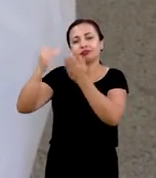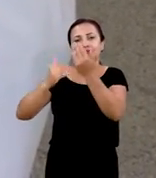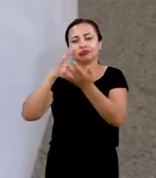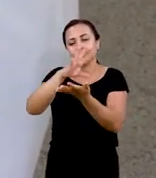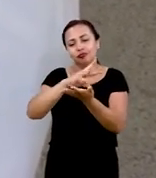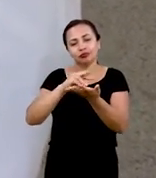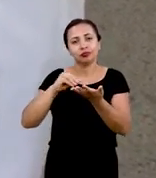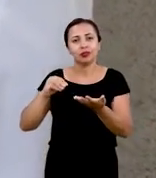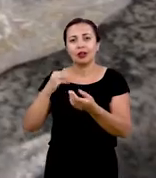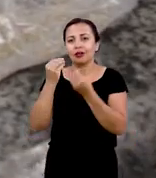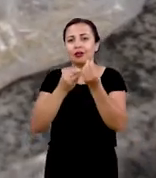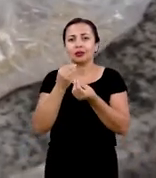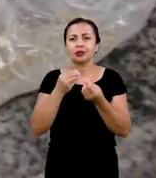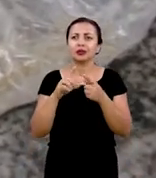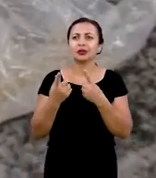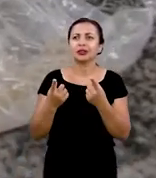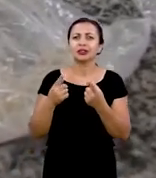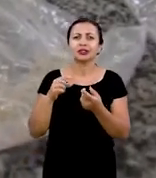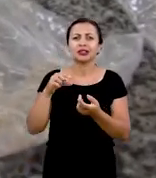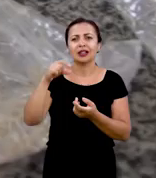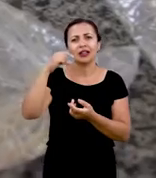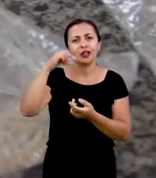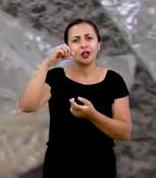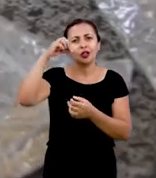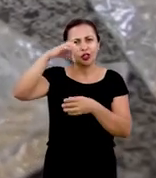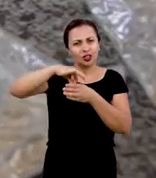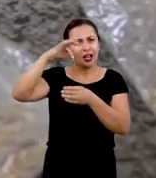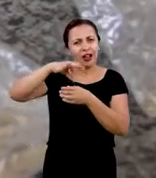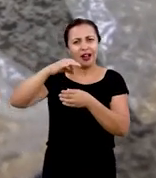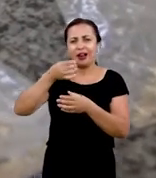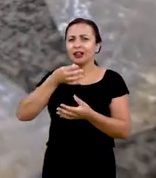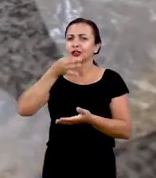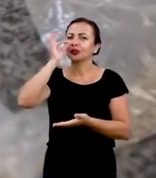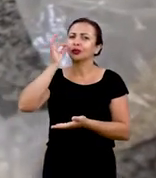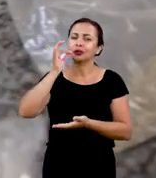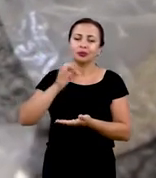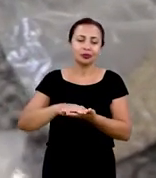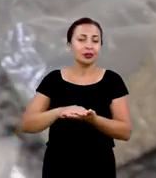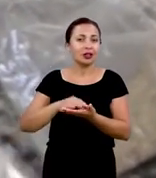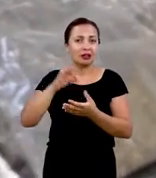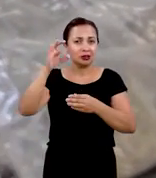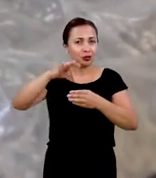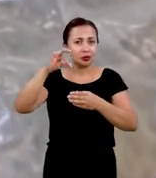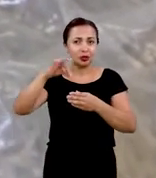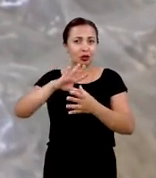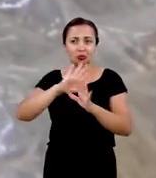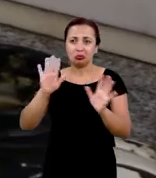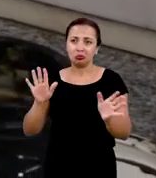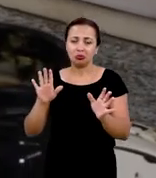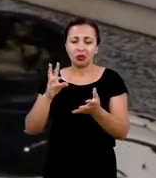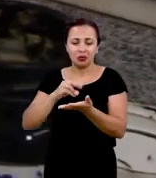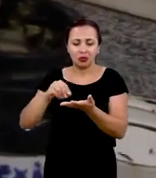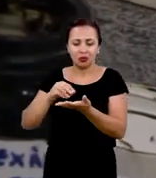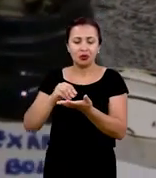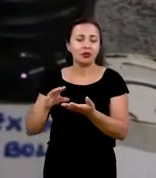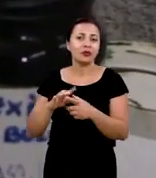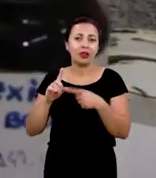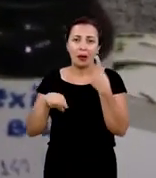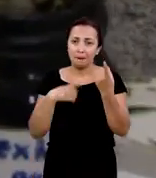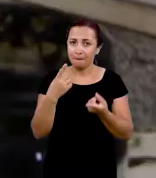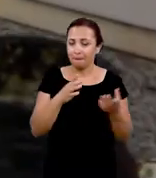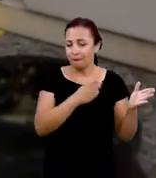de extração. Então, é como se fosse aquele sachêzinho de chá, né? Que a gente tem a planta bem trituradinha. Depois